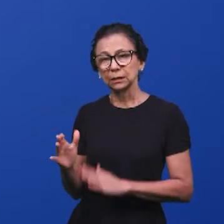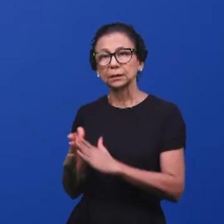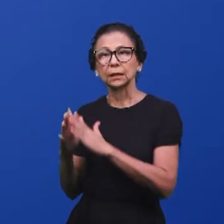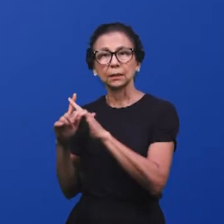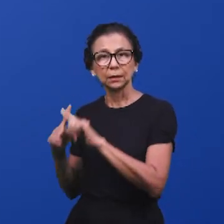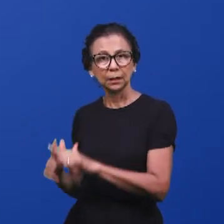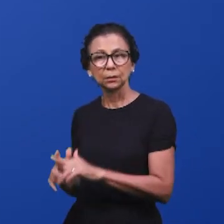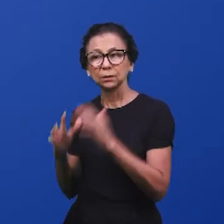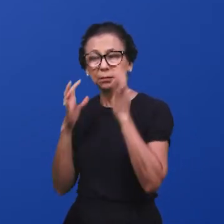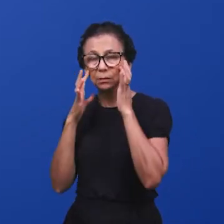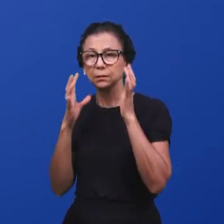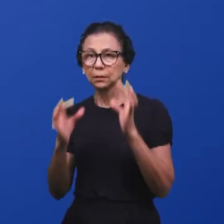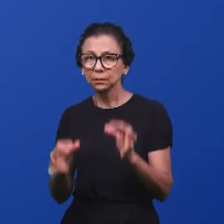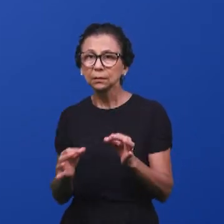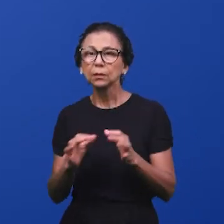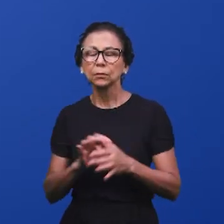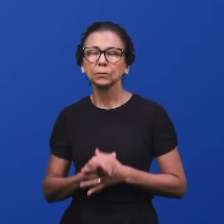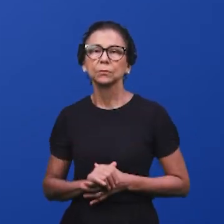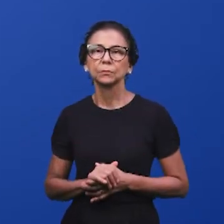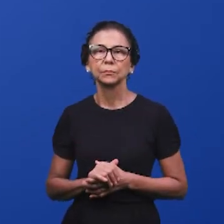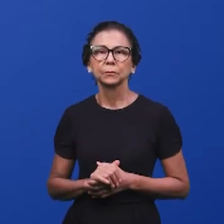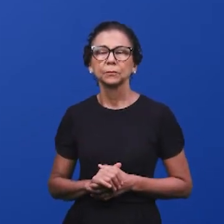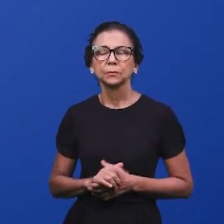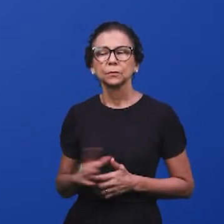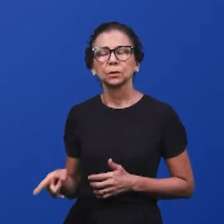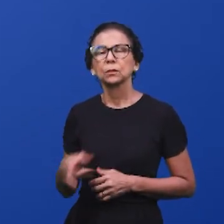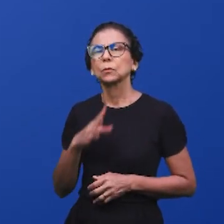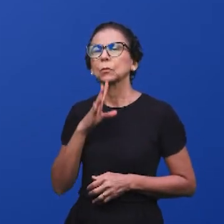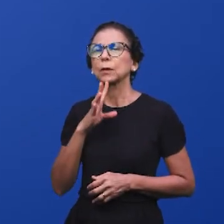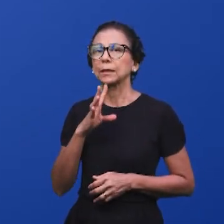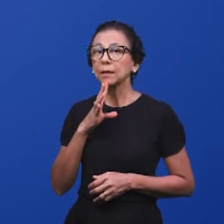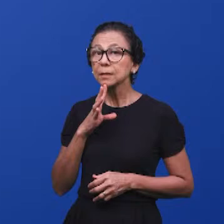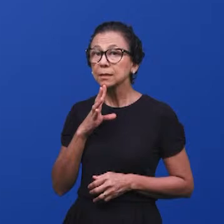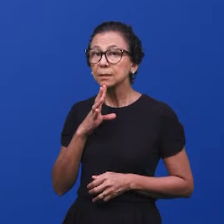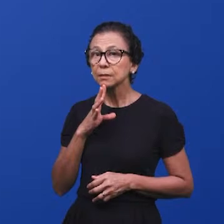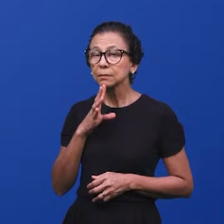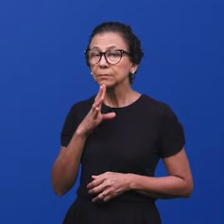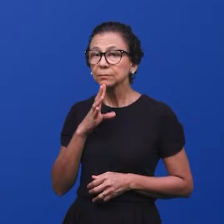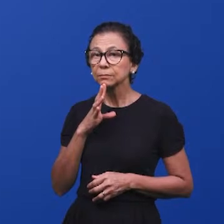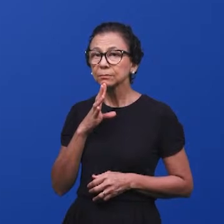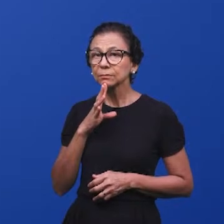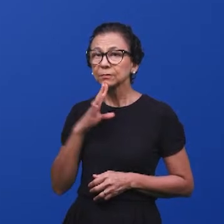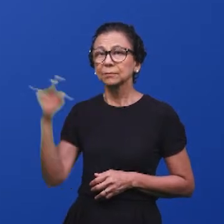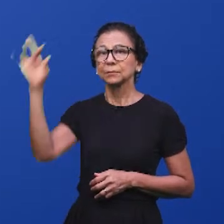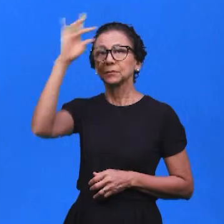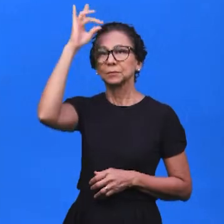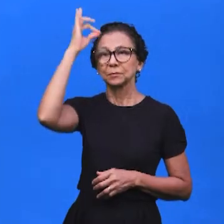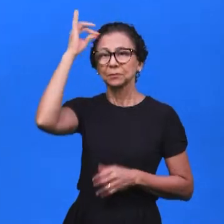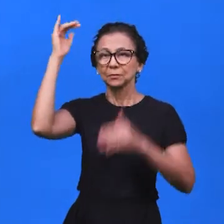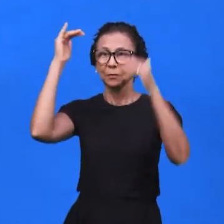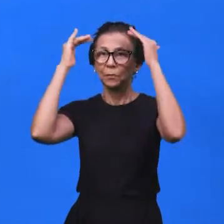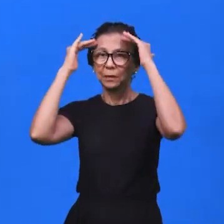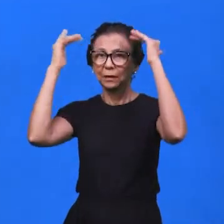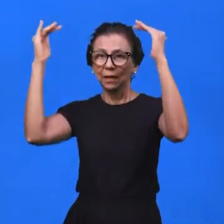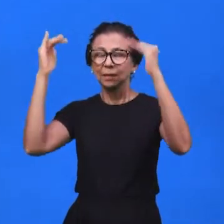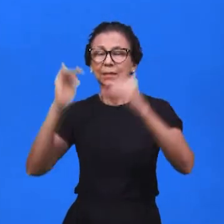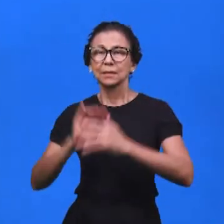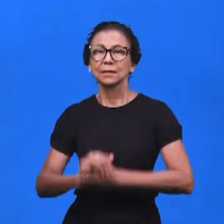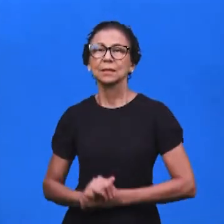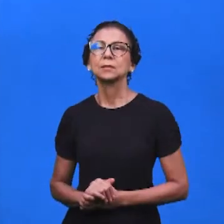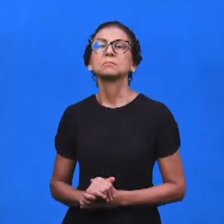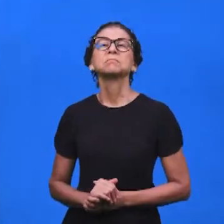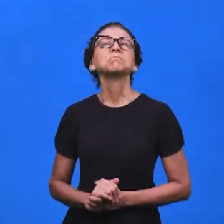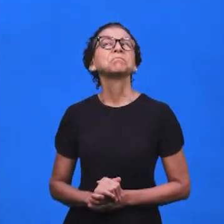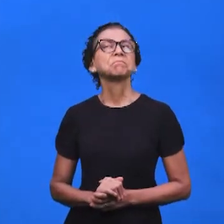volta de Jesus é aquela que ouve a voz do Espírito Santo. A todos a paz do Senhor Jesus. Amém, Gustavo. Estou de